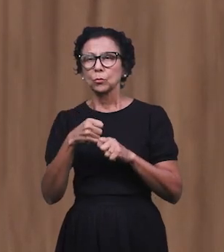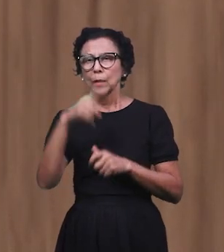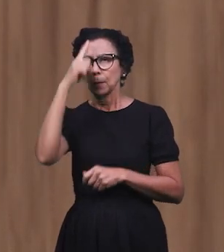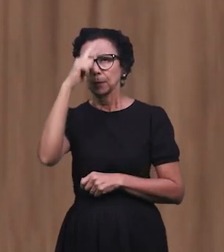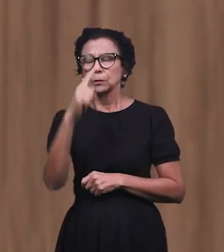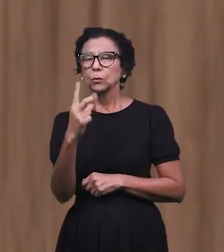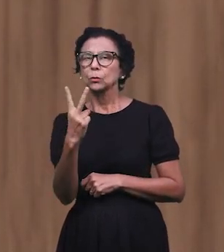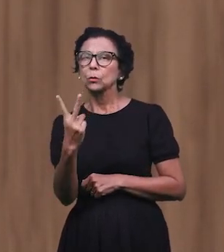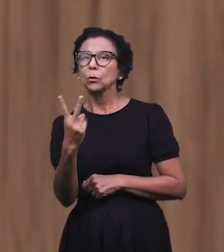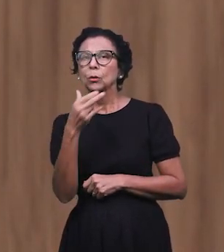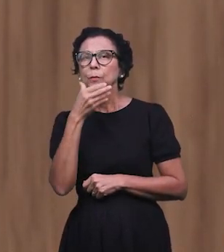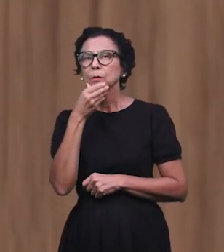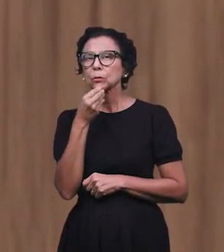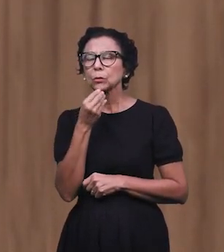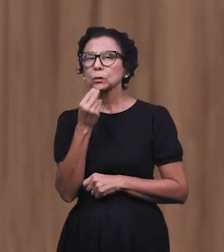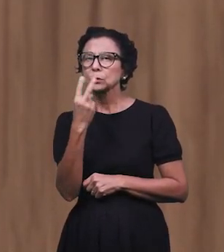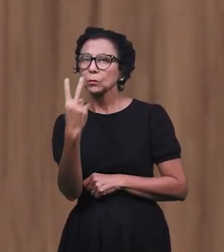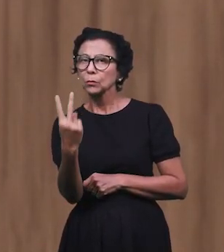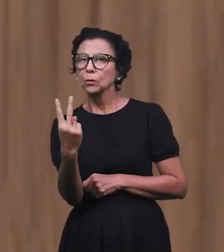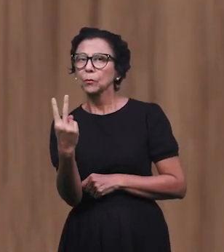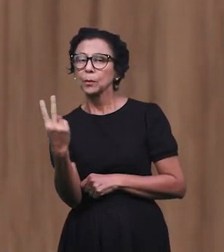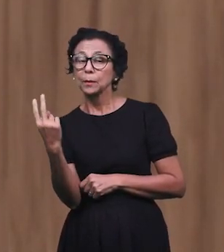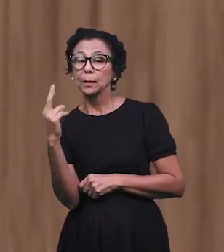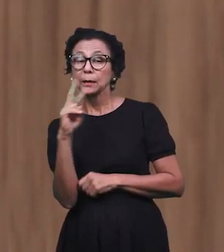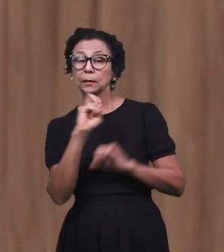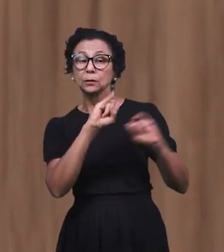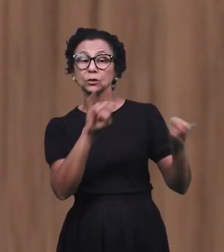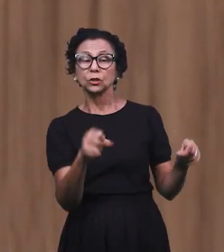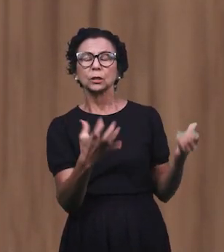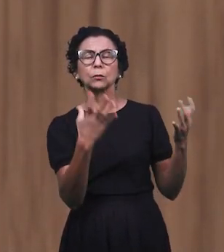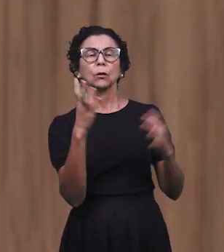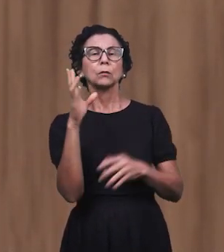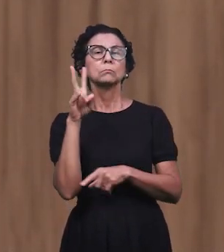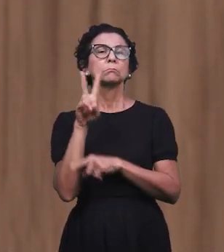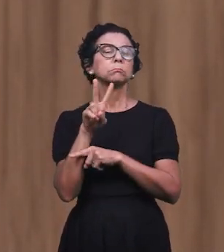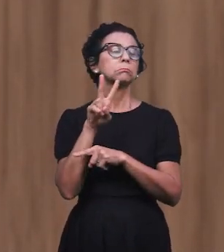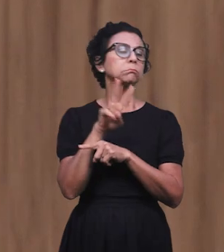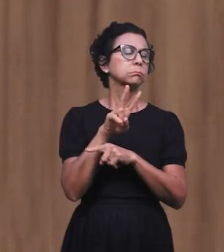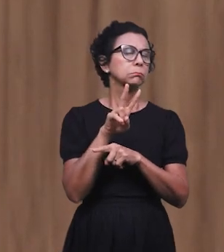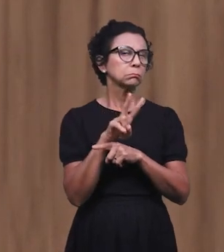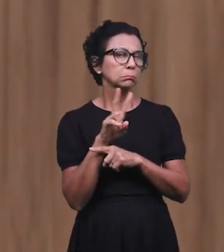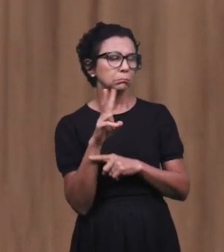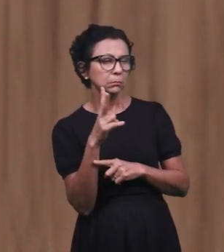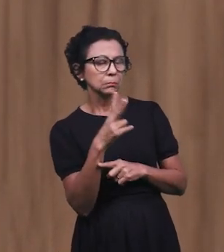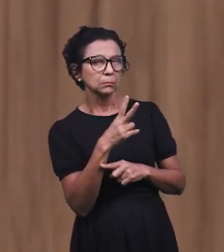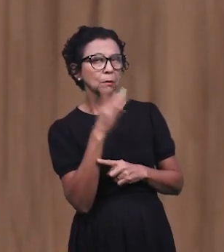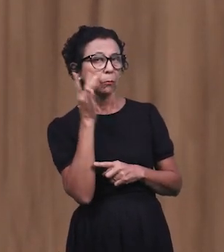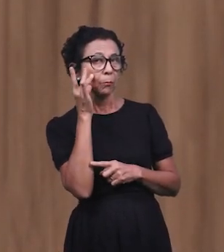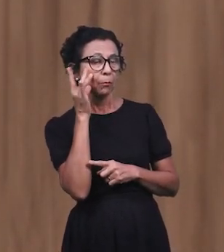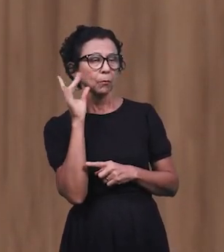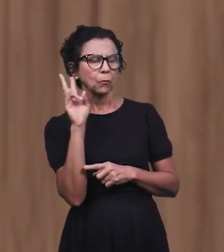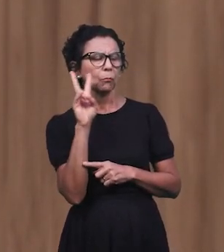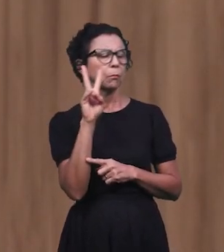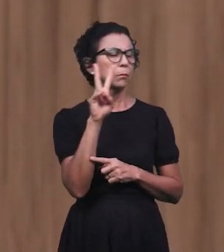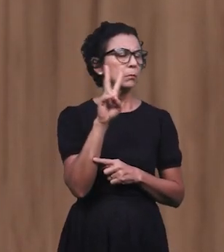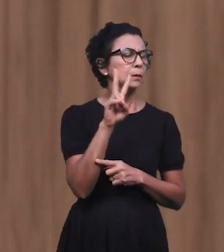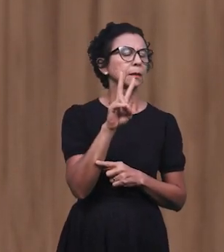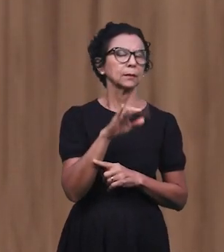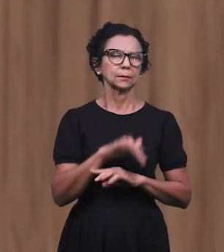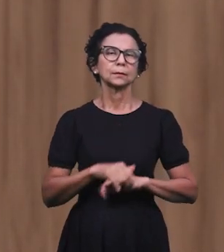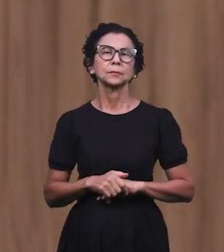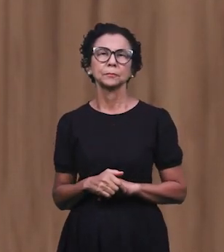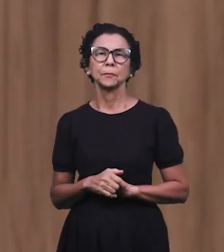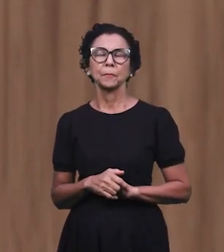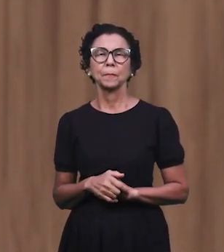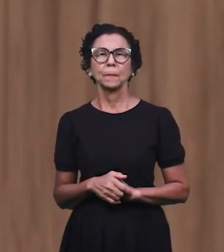lá para buscar ali o conhecimento. Hoje, tecnicamente, existem outros recursos, né? Tem se visto